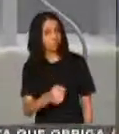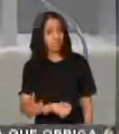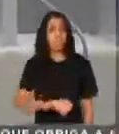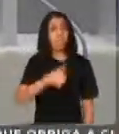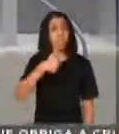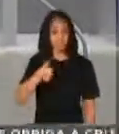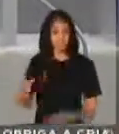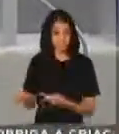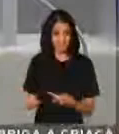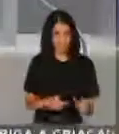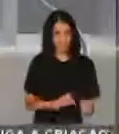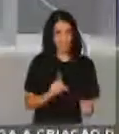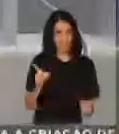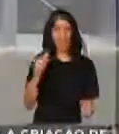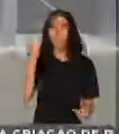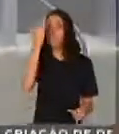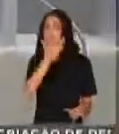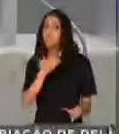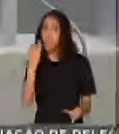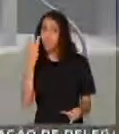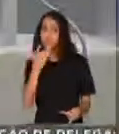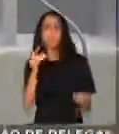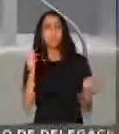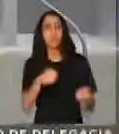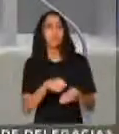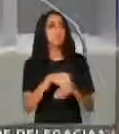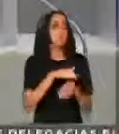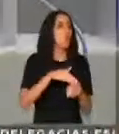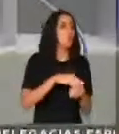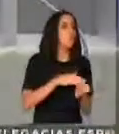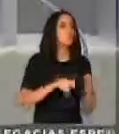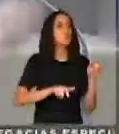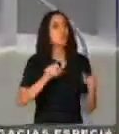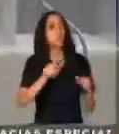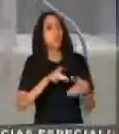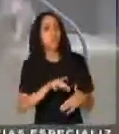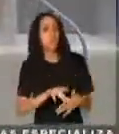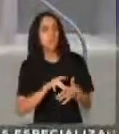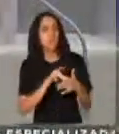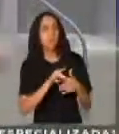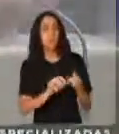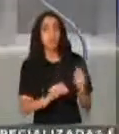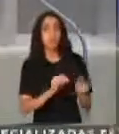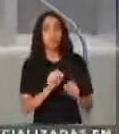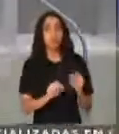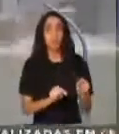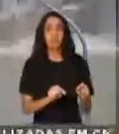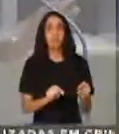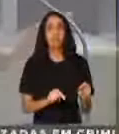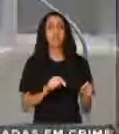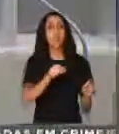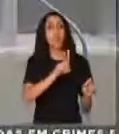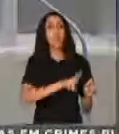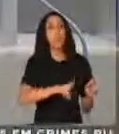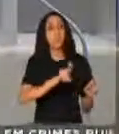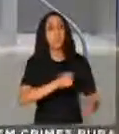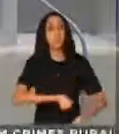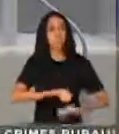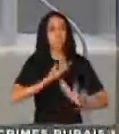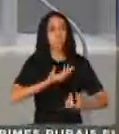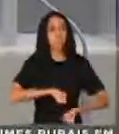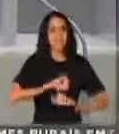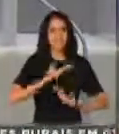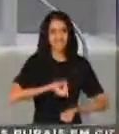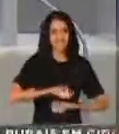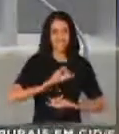visita, lá Haddad pôde, conversando com essas lideranças, que em verso, prosas e gestos